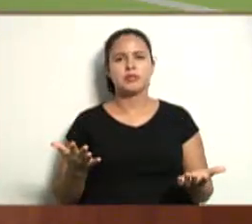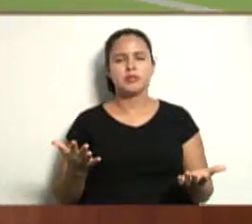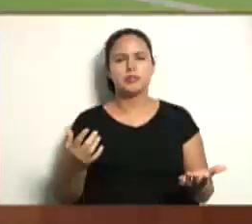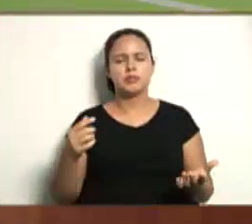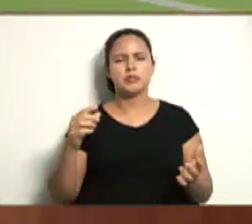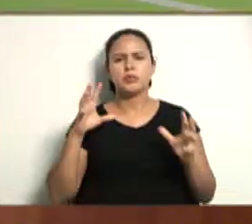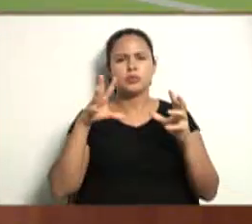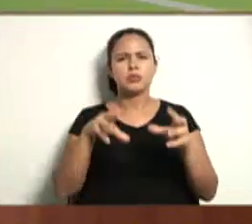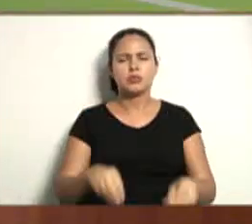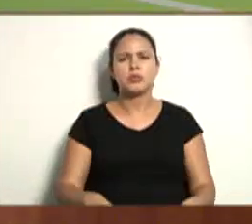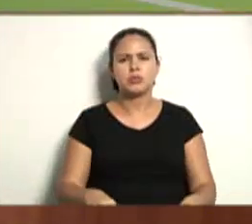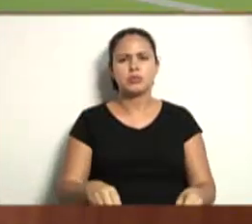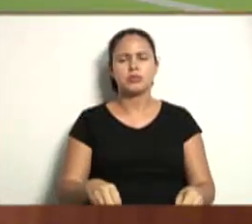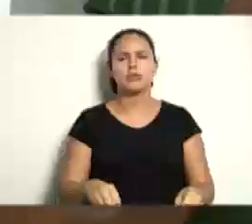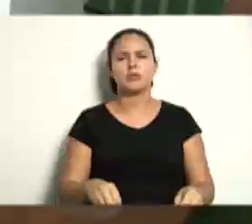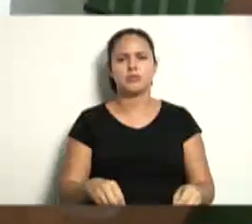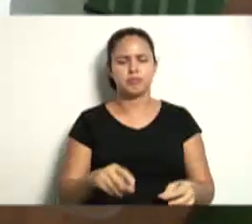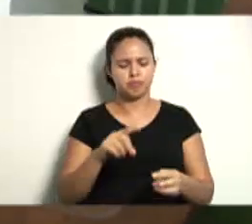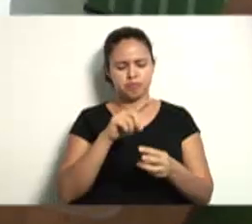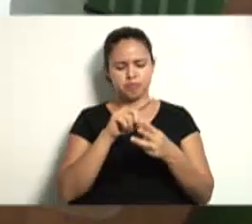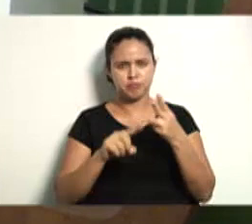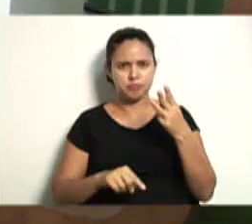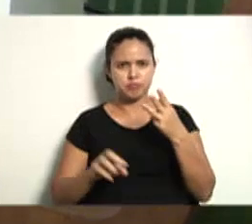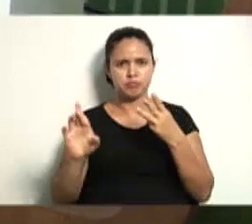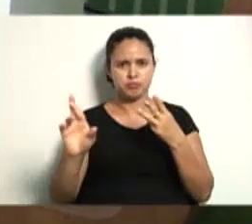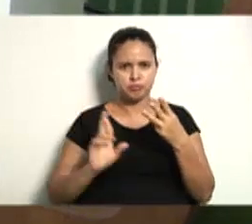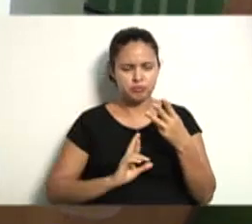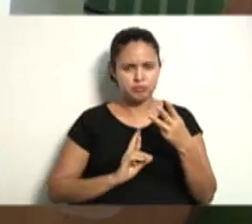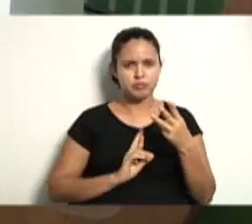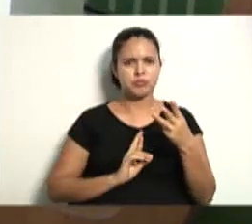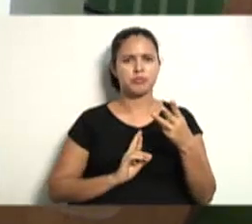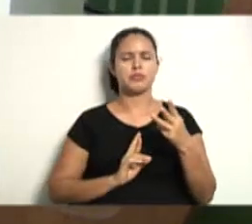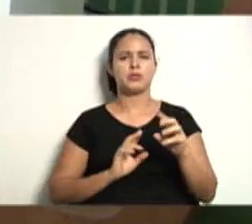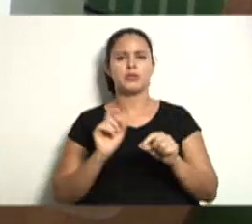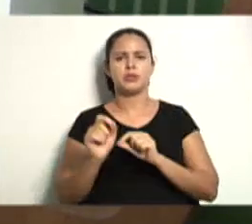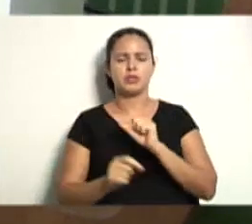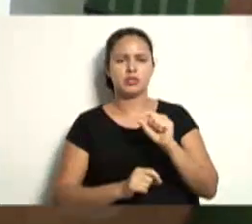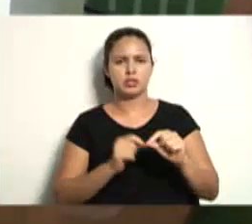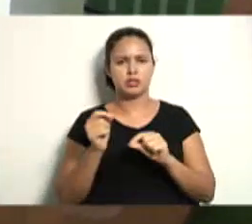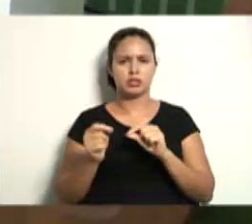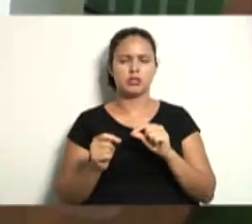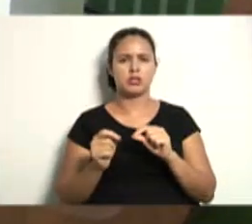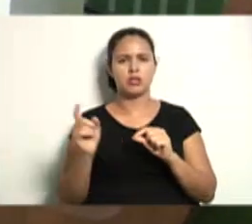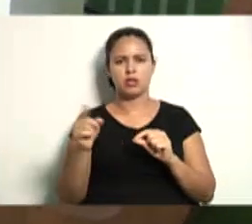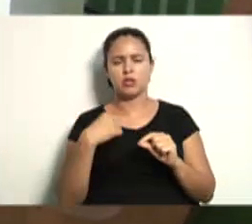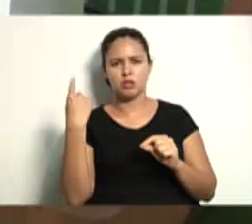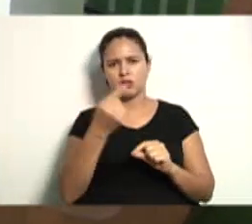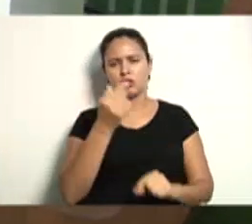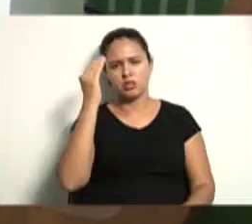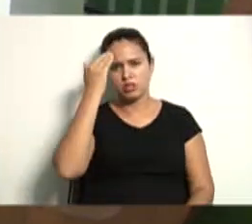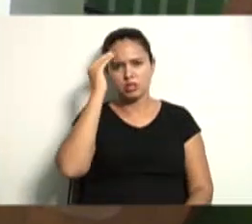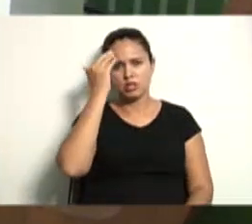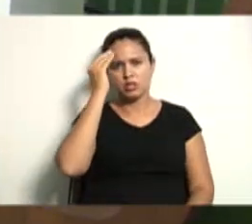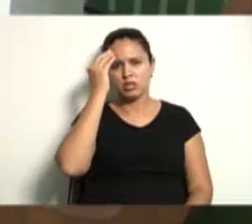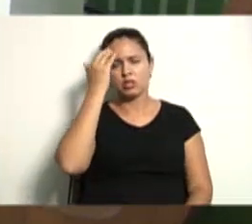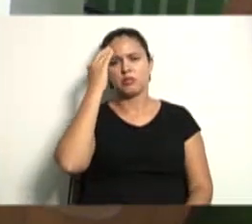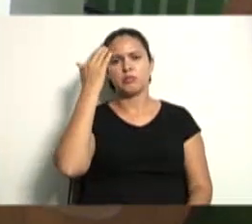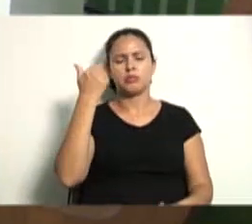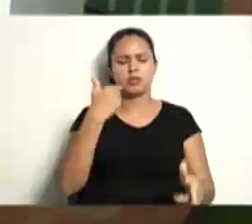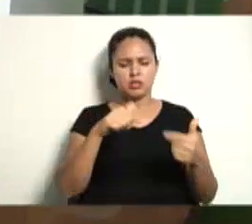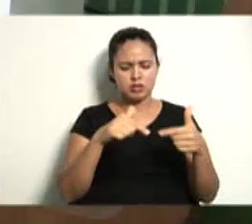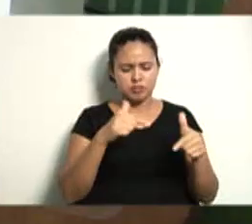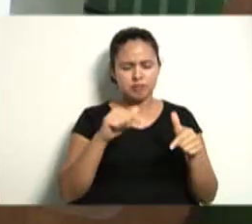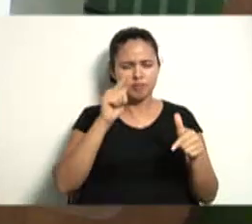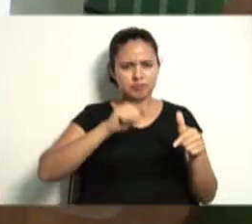de tudo isso que os três estavam falando, as três respostas que apareceram, nós podemos entender que o trabalho é